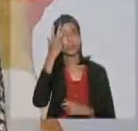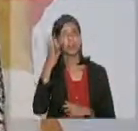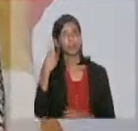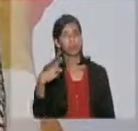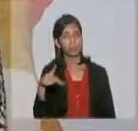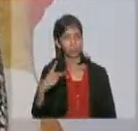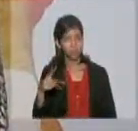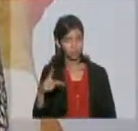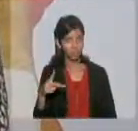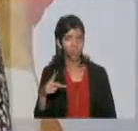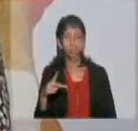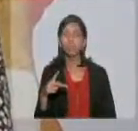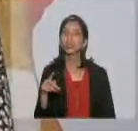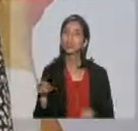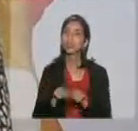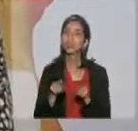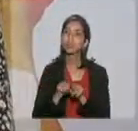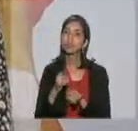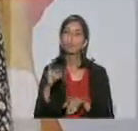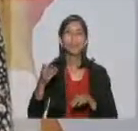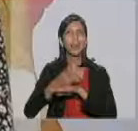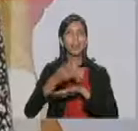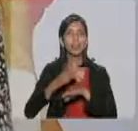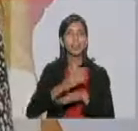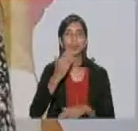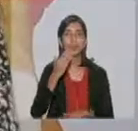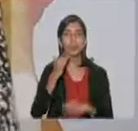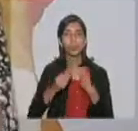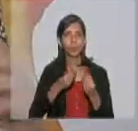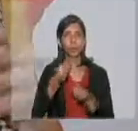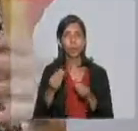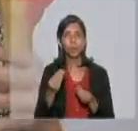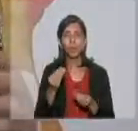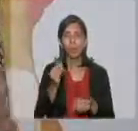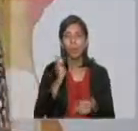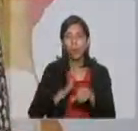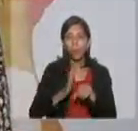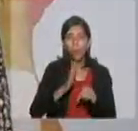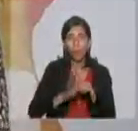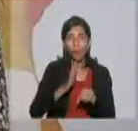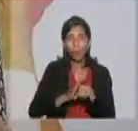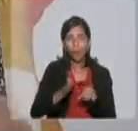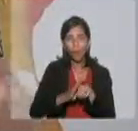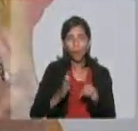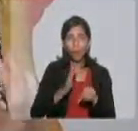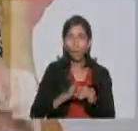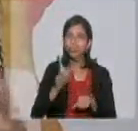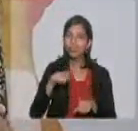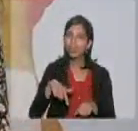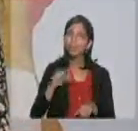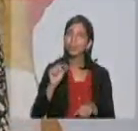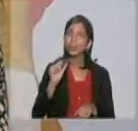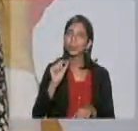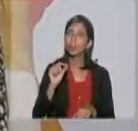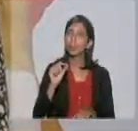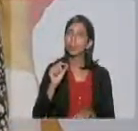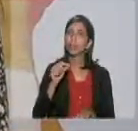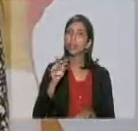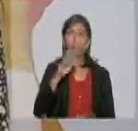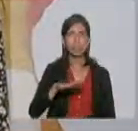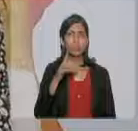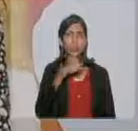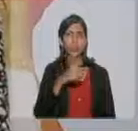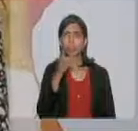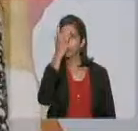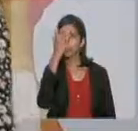facilitar o acesso àquele alimento. Então a gente corta nesse formato de, a gente chama de finger food, para que a criança consiga